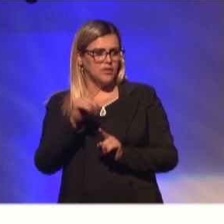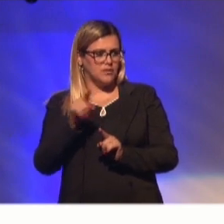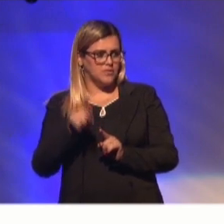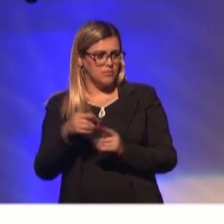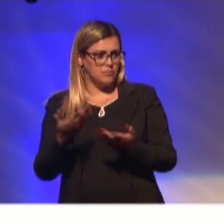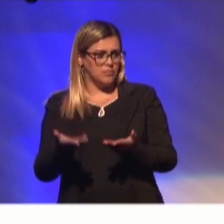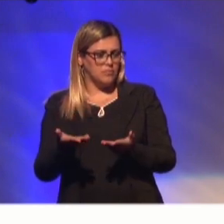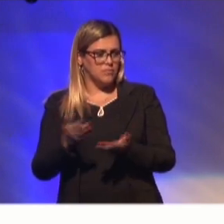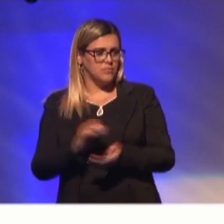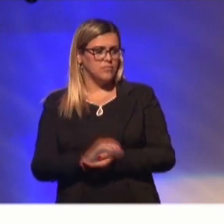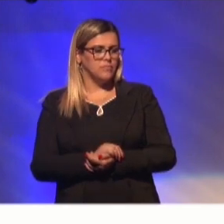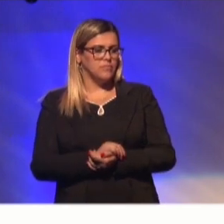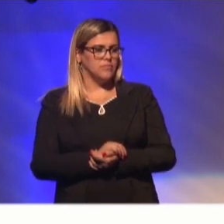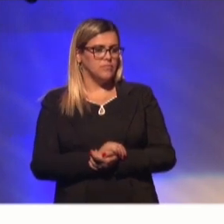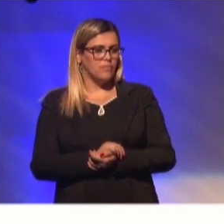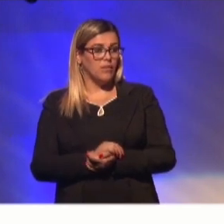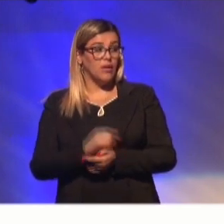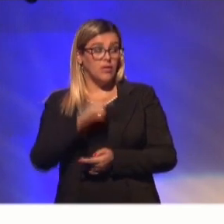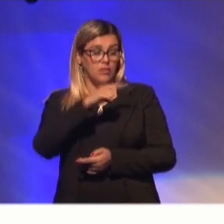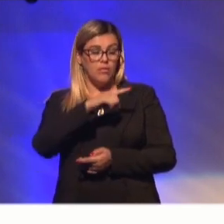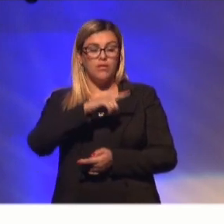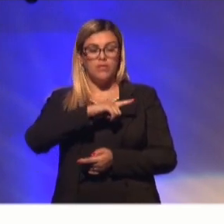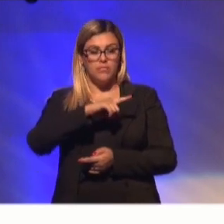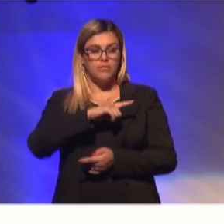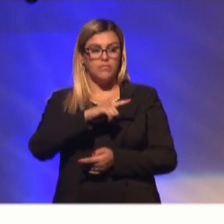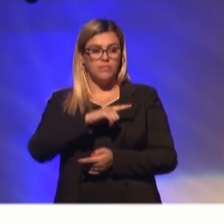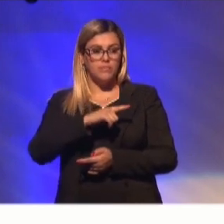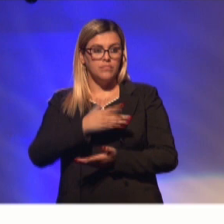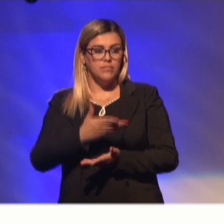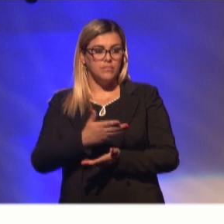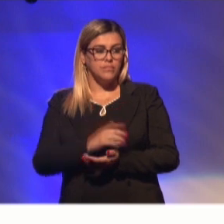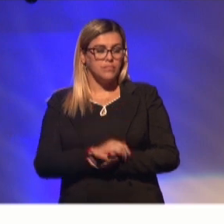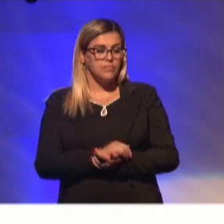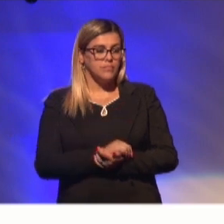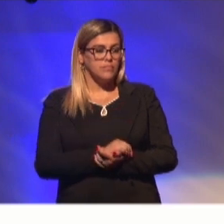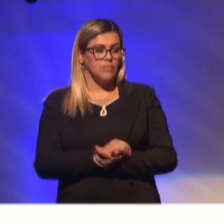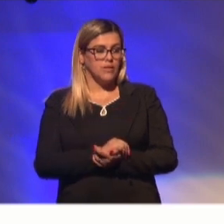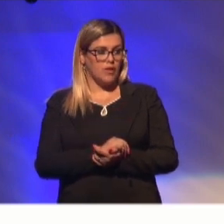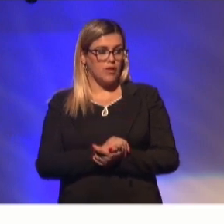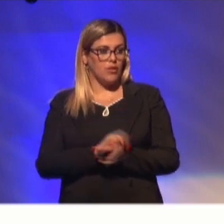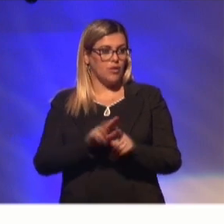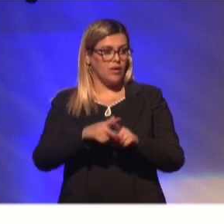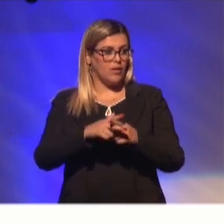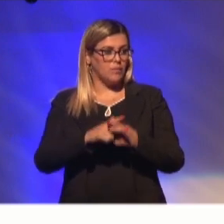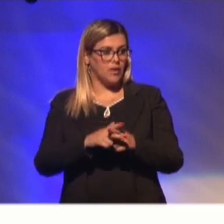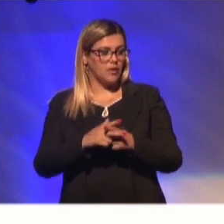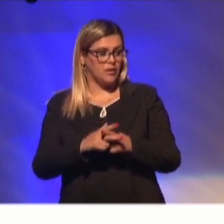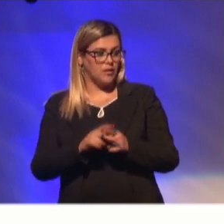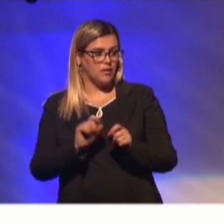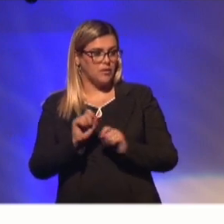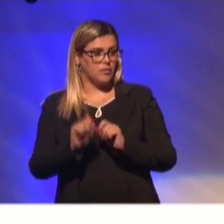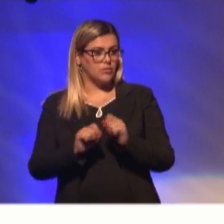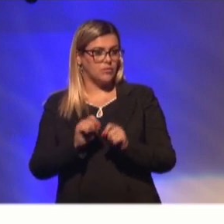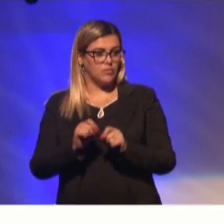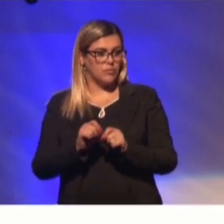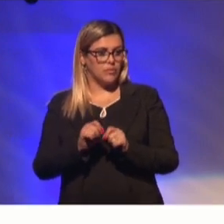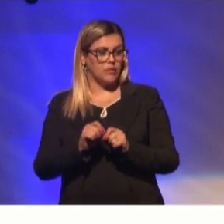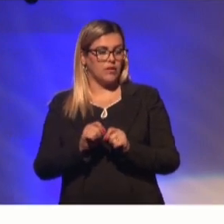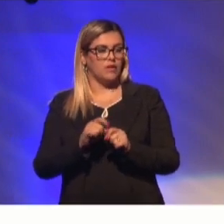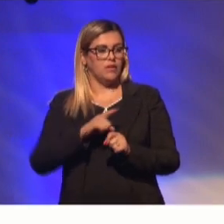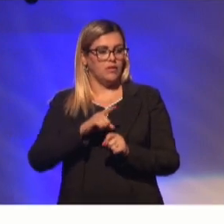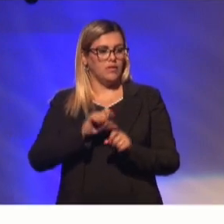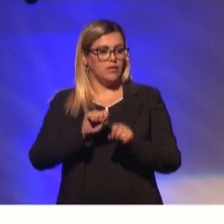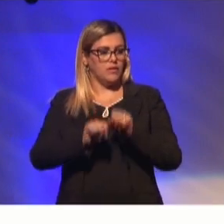Hz. Então, aqui, você, pela ação, então, na ação mecânica, pela ação do próprio princípio da